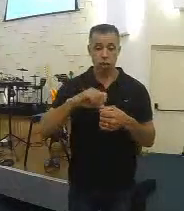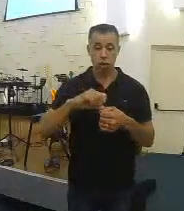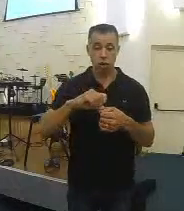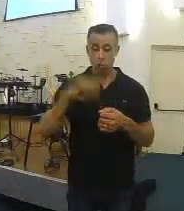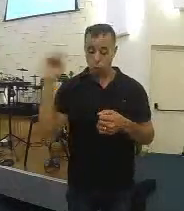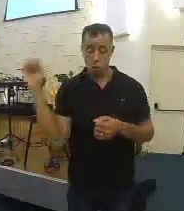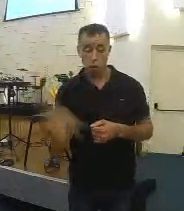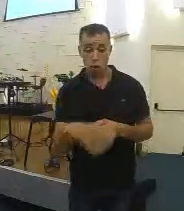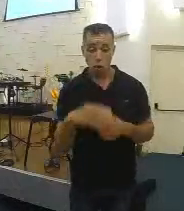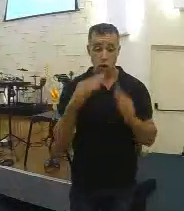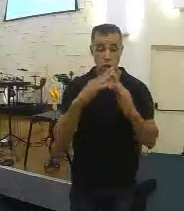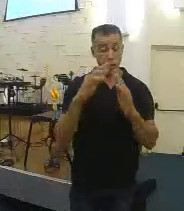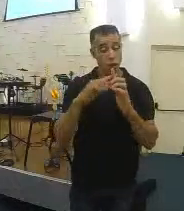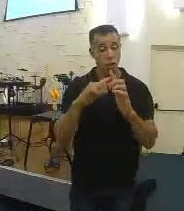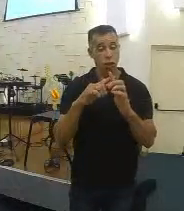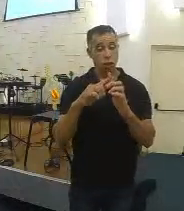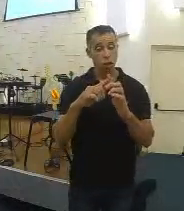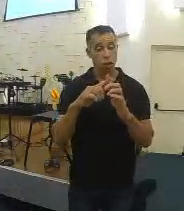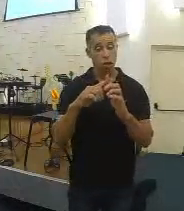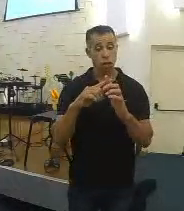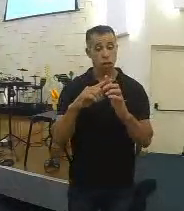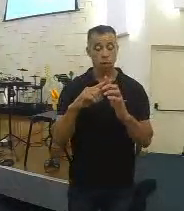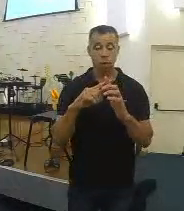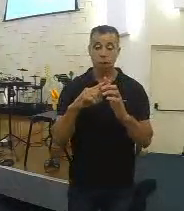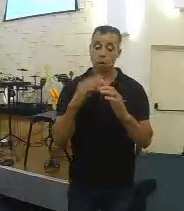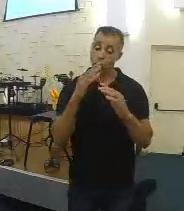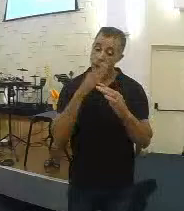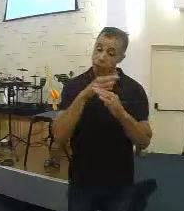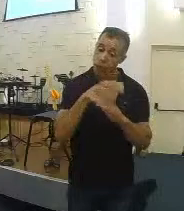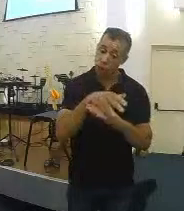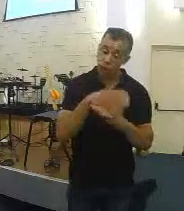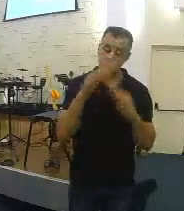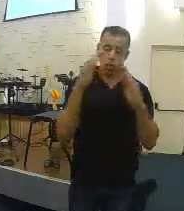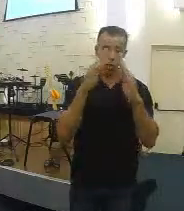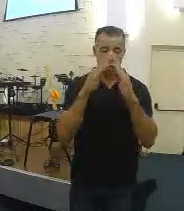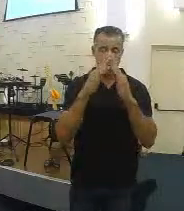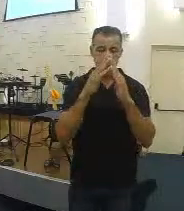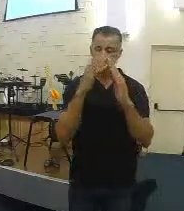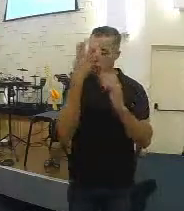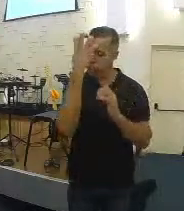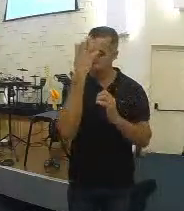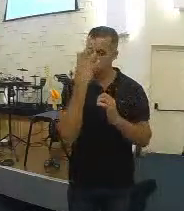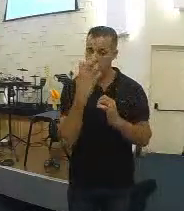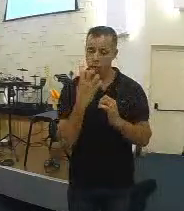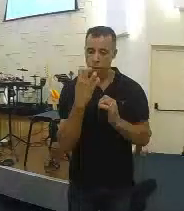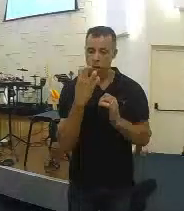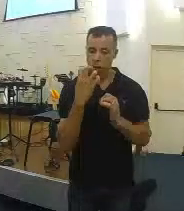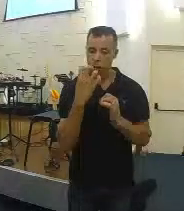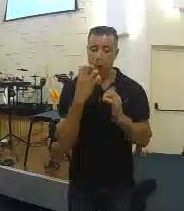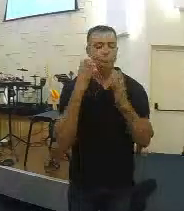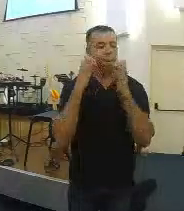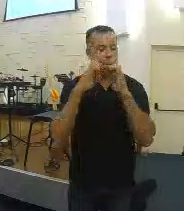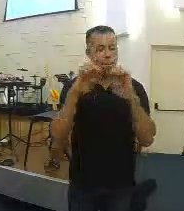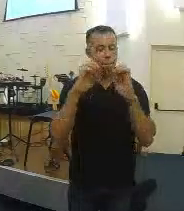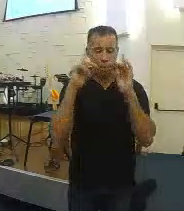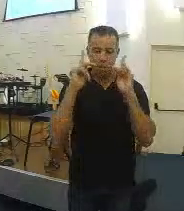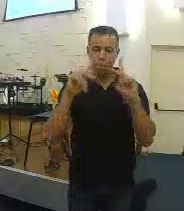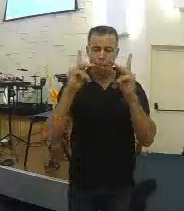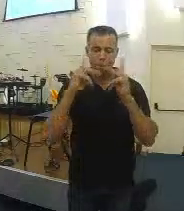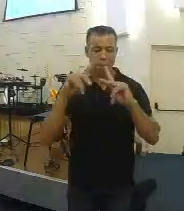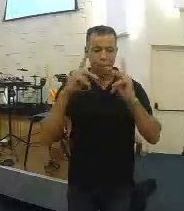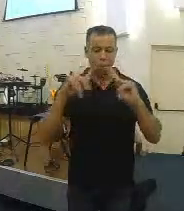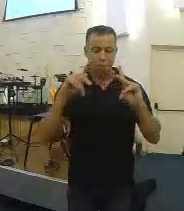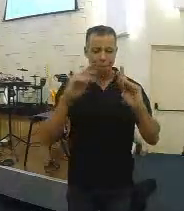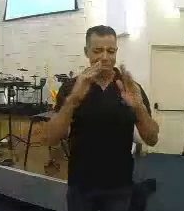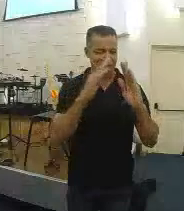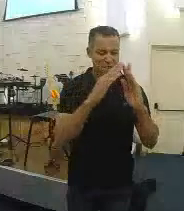certeza eu encontraria uma que estaria pregando a palavra de Deus com seriedade. Não é possível, meus irmãos. Sabe por que tantas denominações são